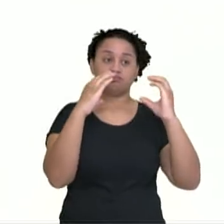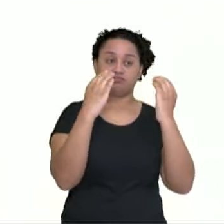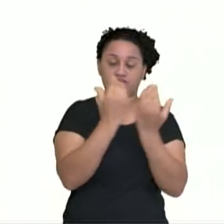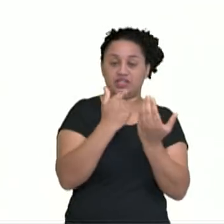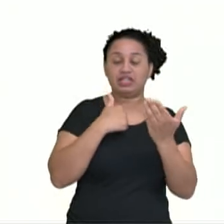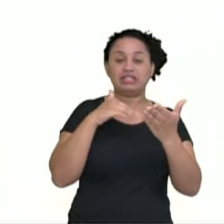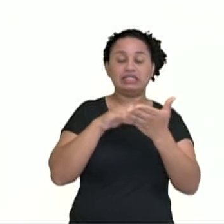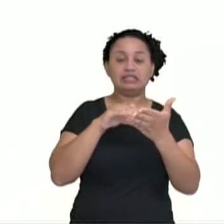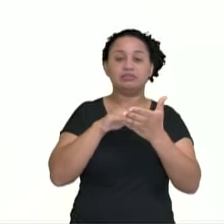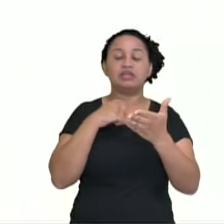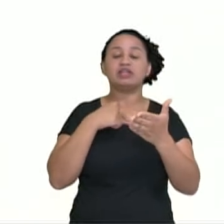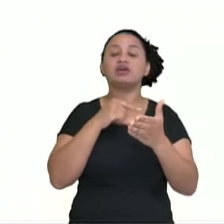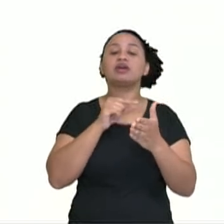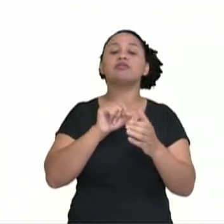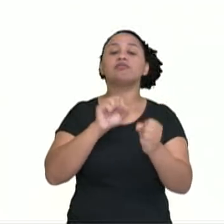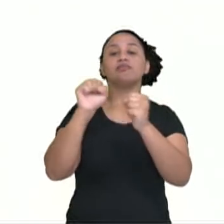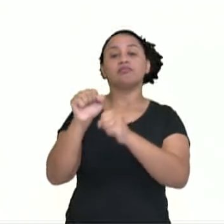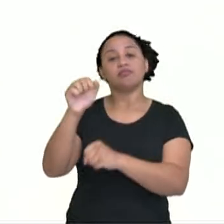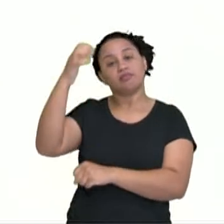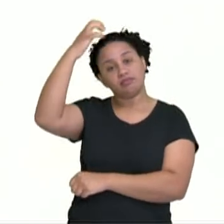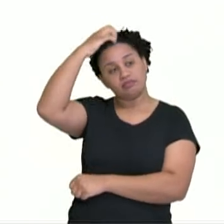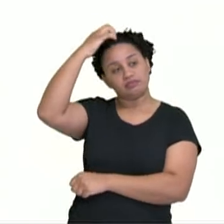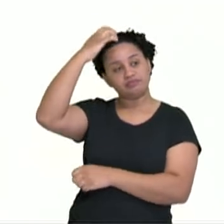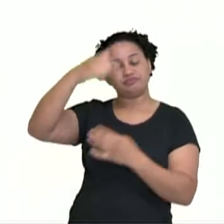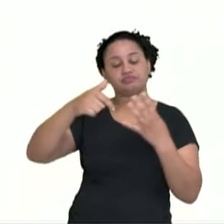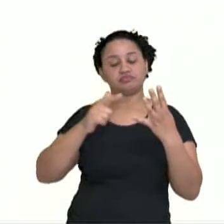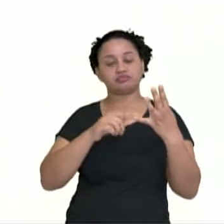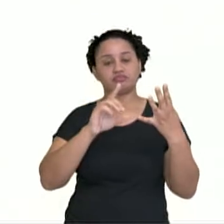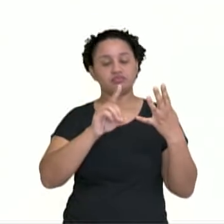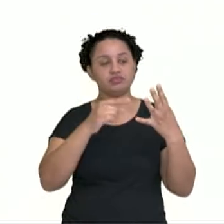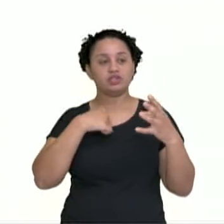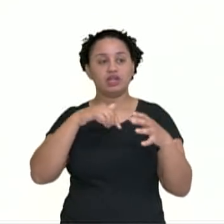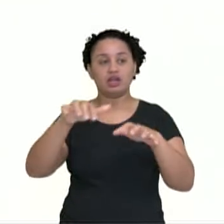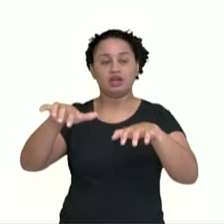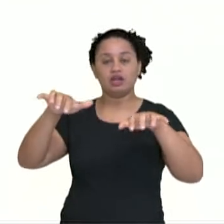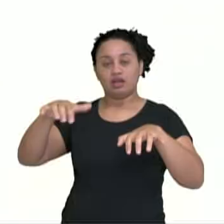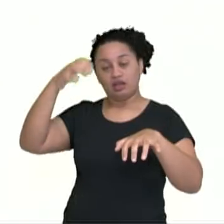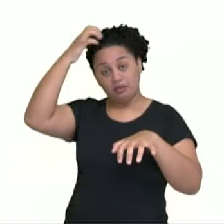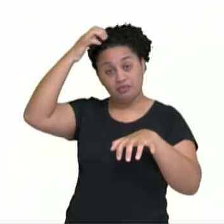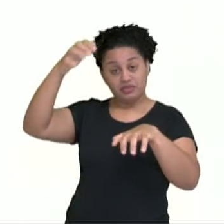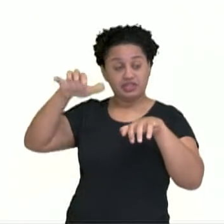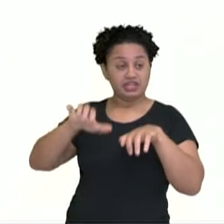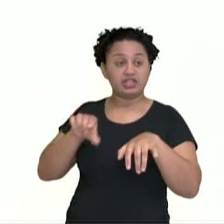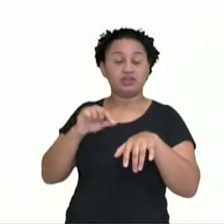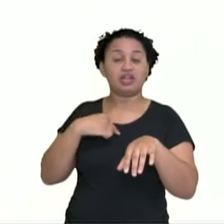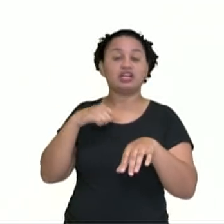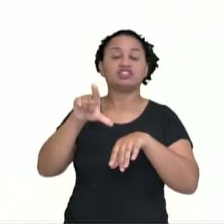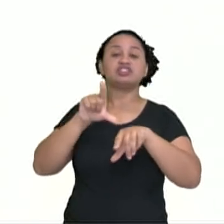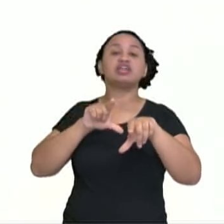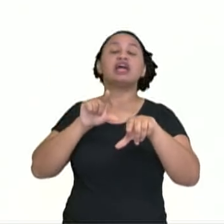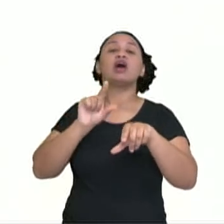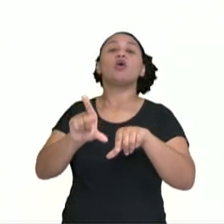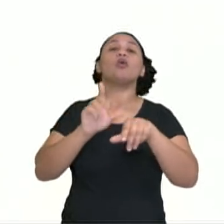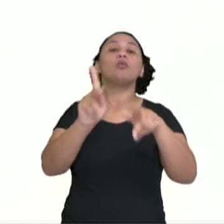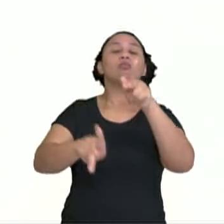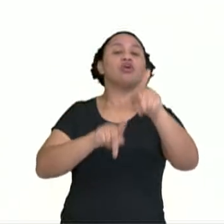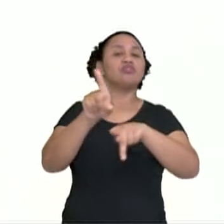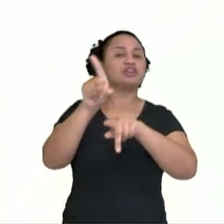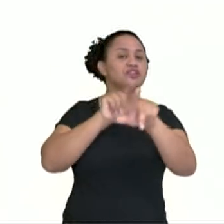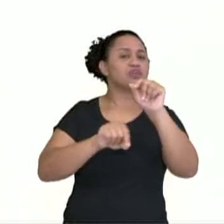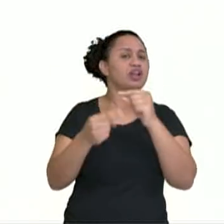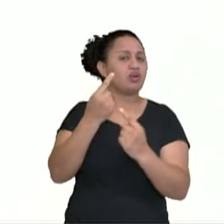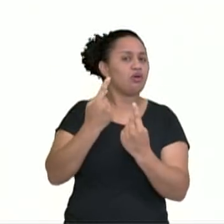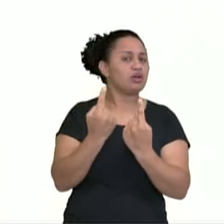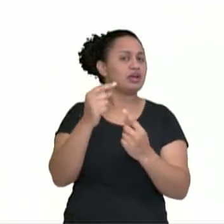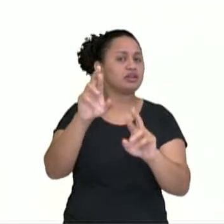Parlamento limitaria o poder real? E a letra D. A monarquia seria eleita pelo povo. Vamos ver